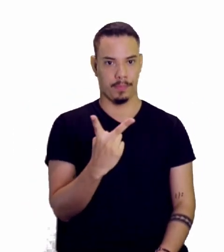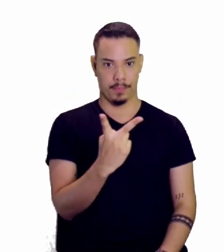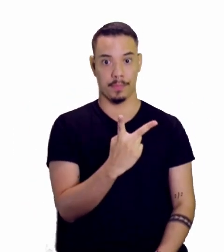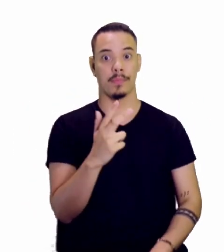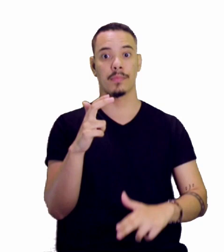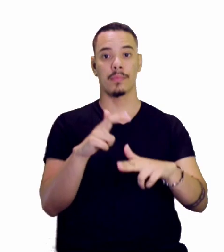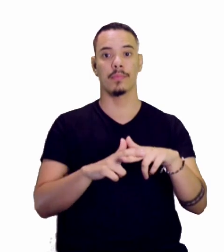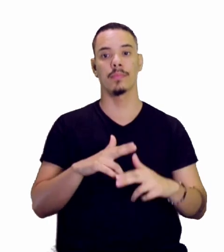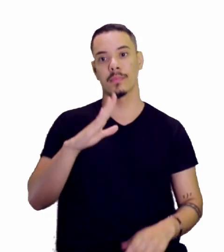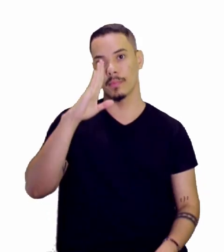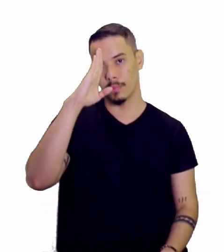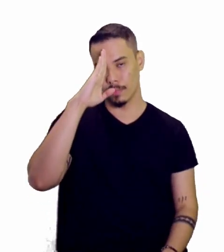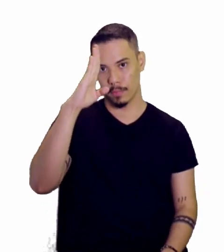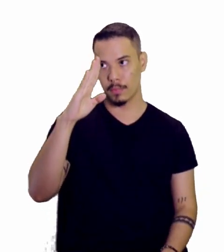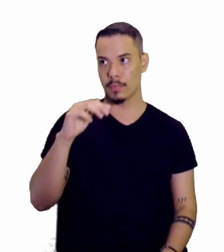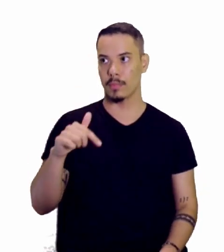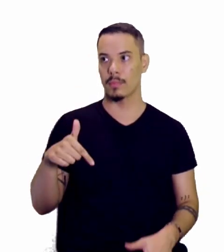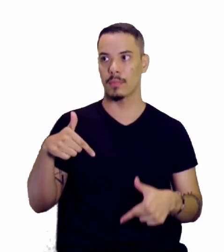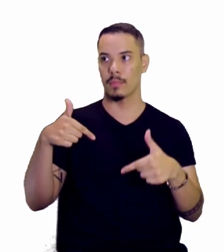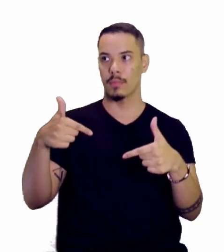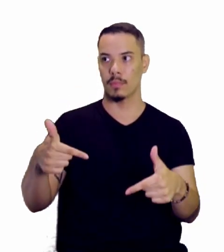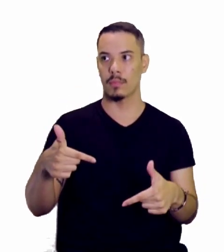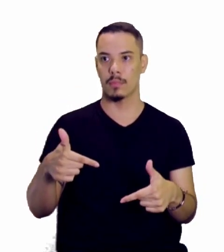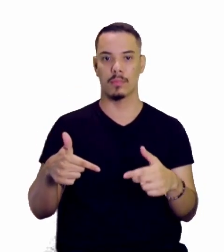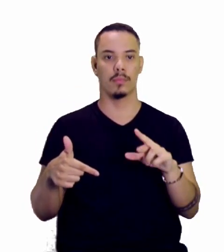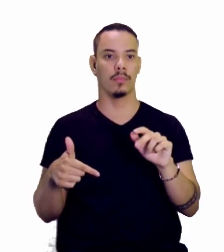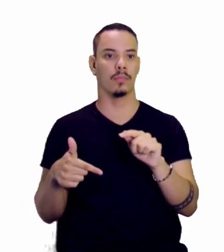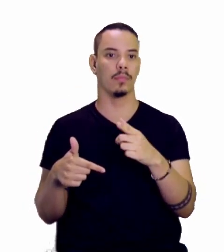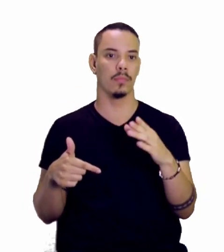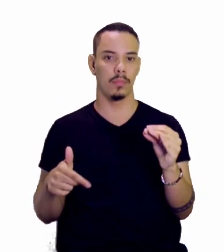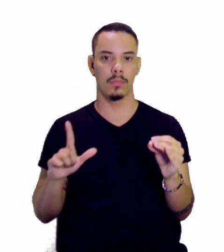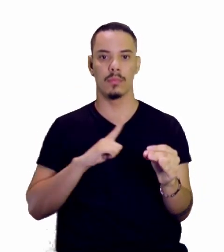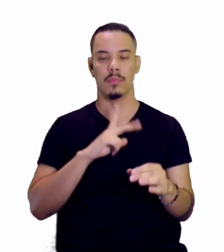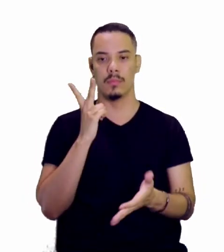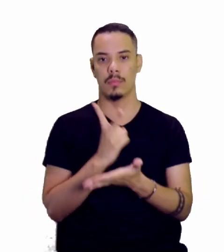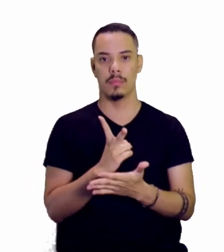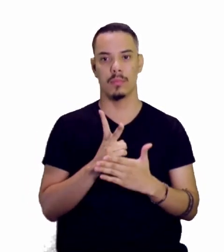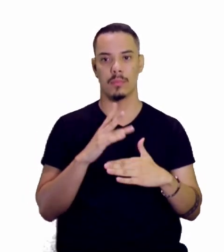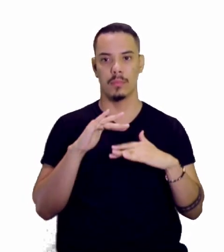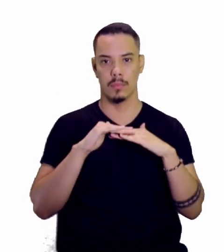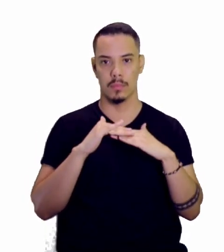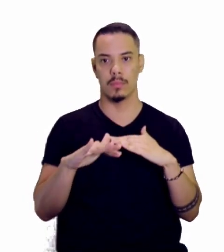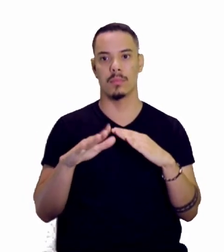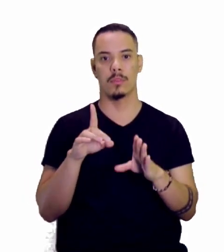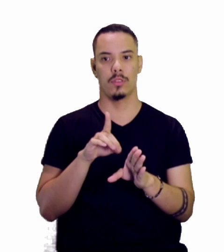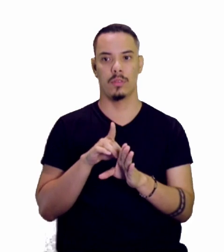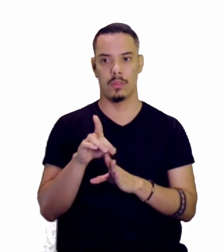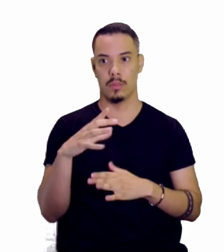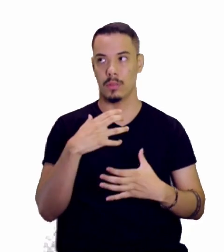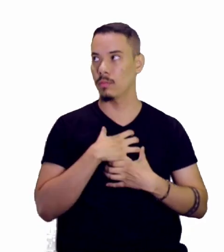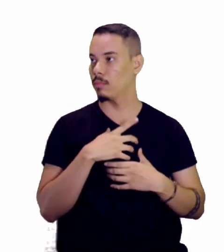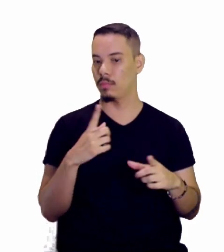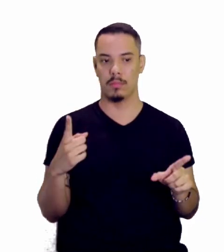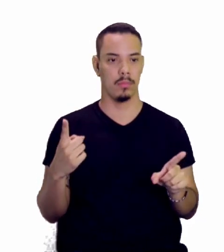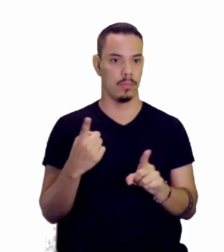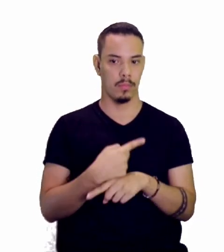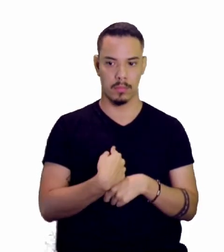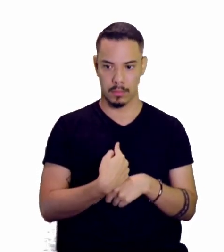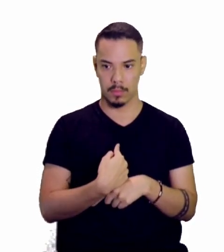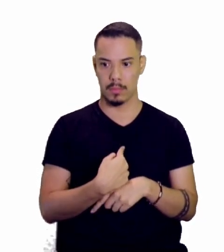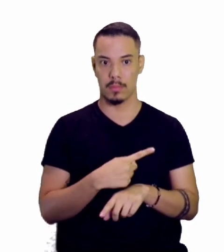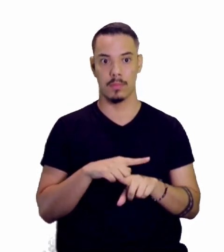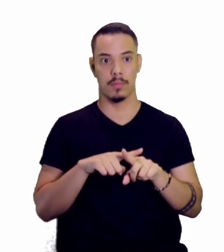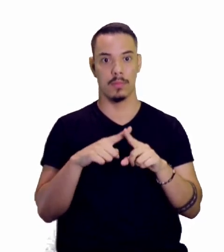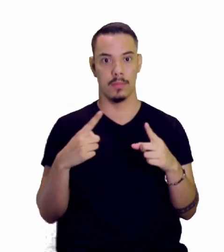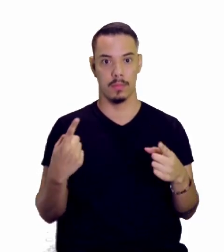pelo princípio da ação e reação, tem a mesma intensidade, mesma direção, só que sentido oposto, como nós falamos.